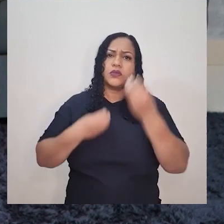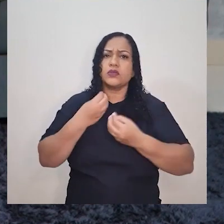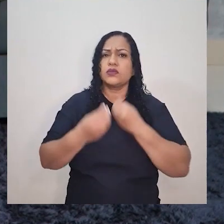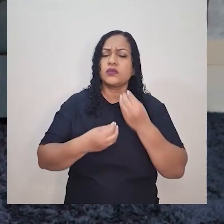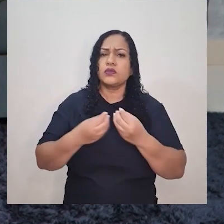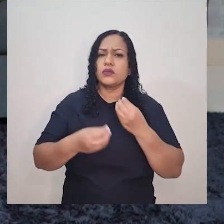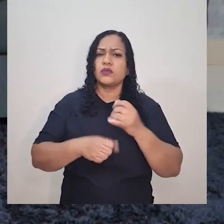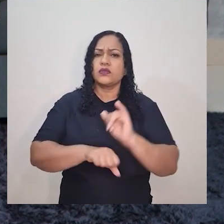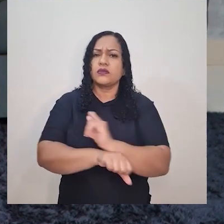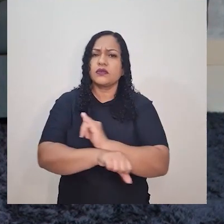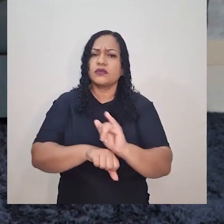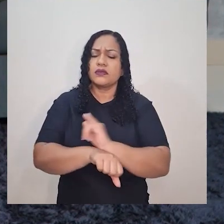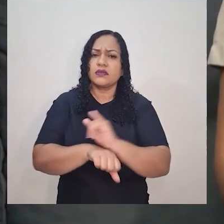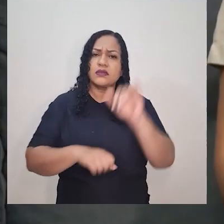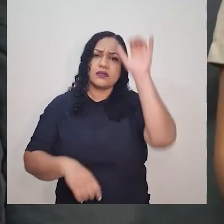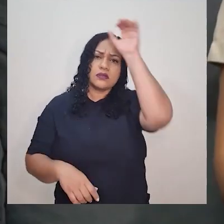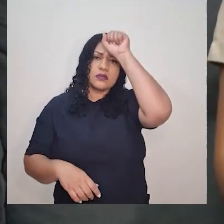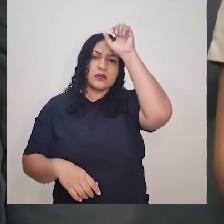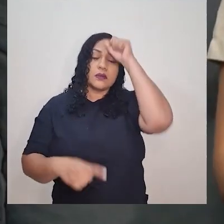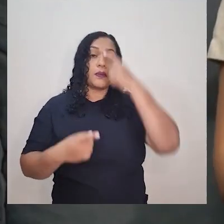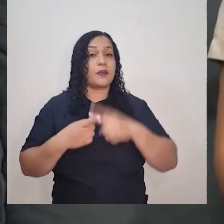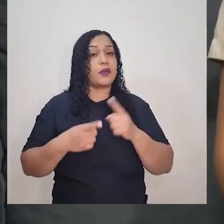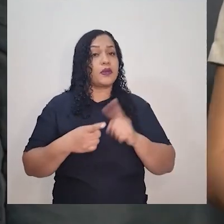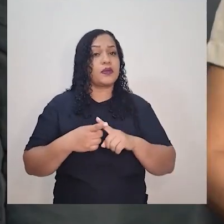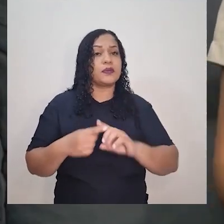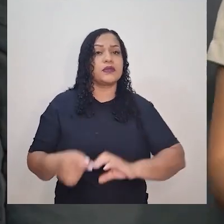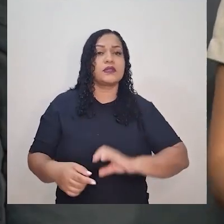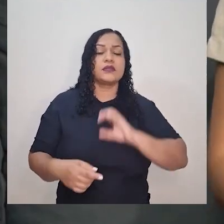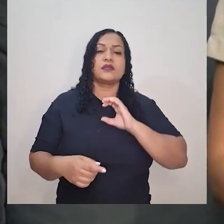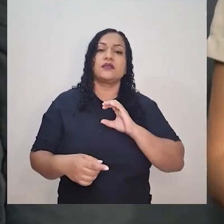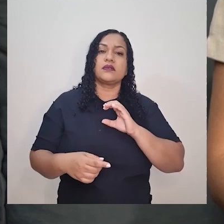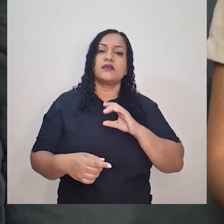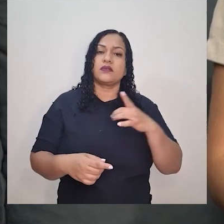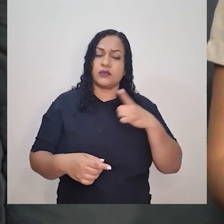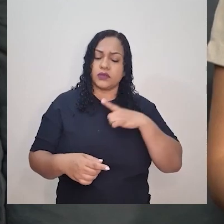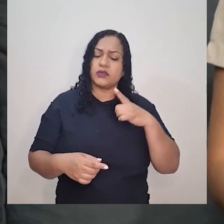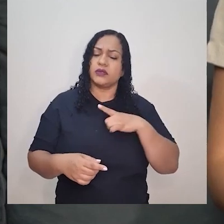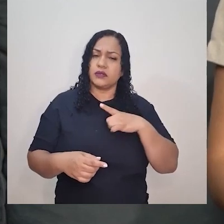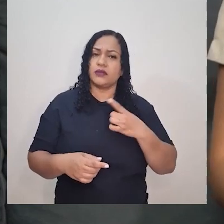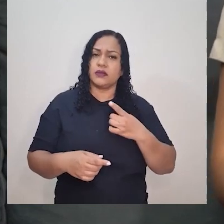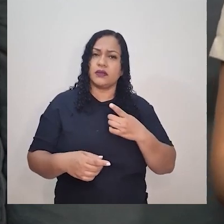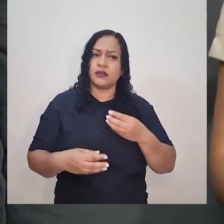nós estamos formando cidadãos que entregaremos